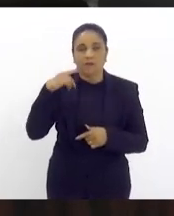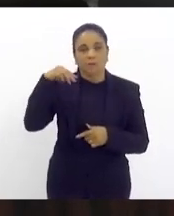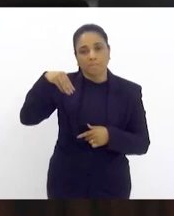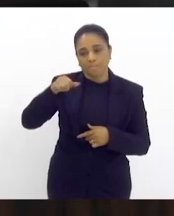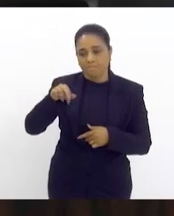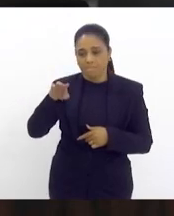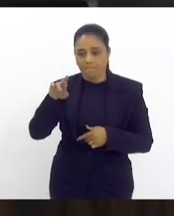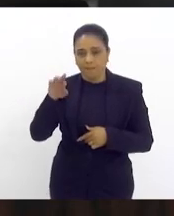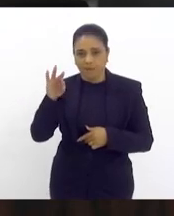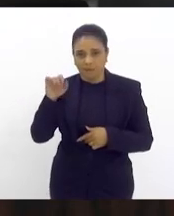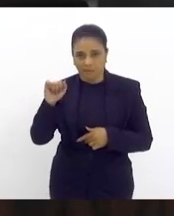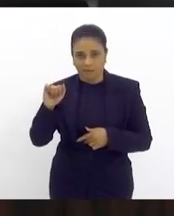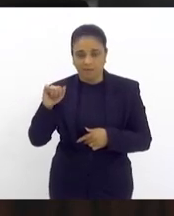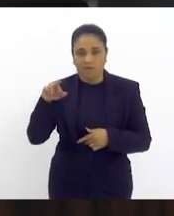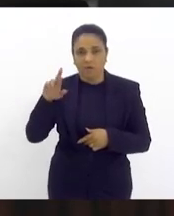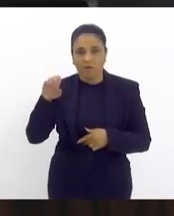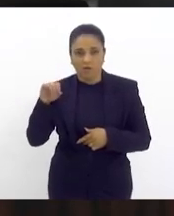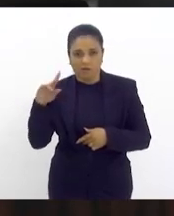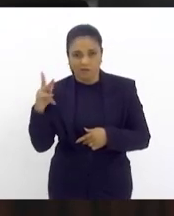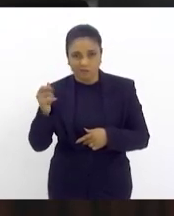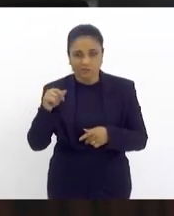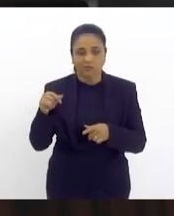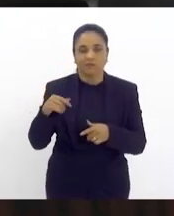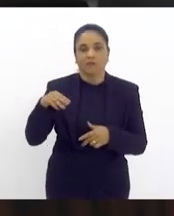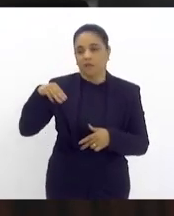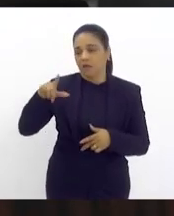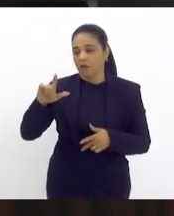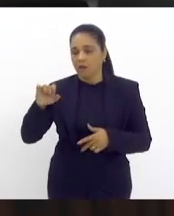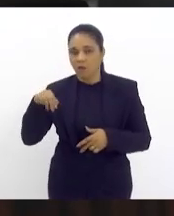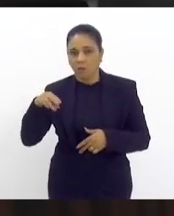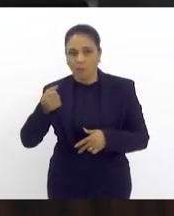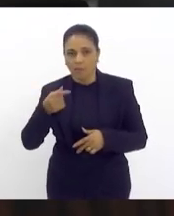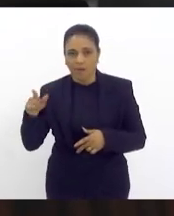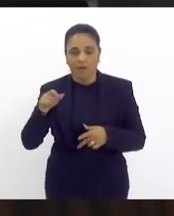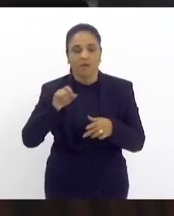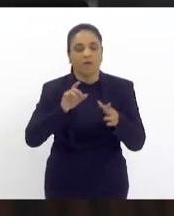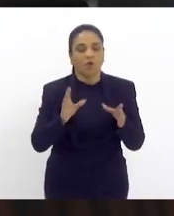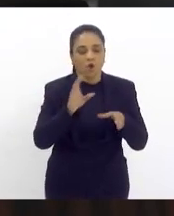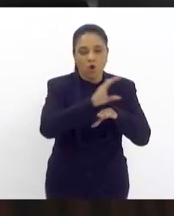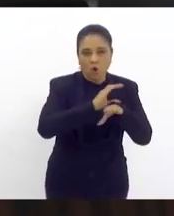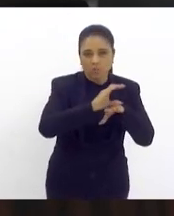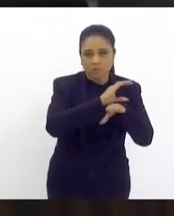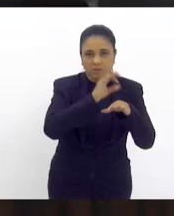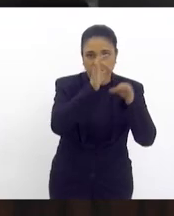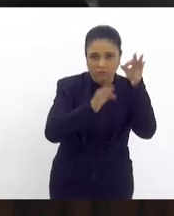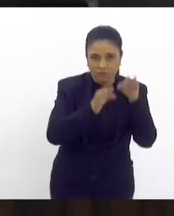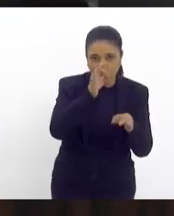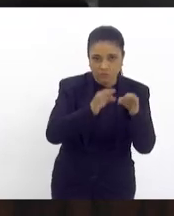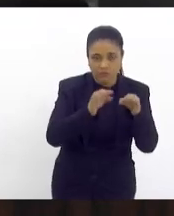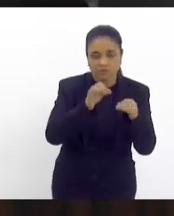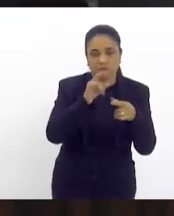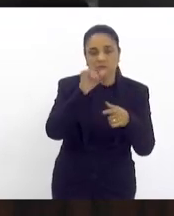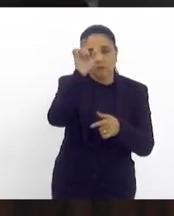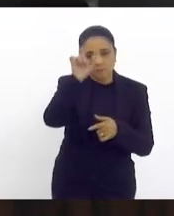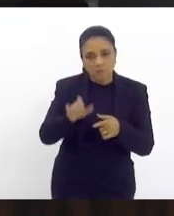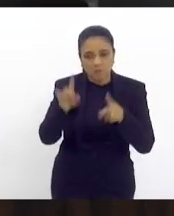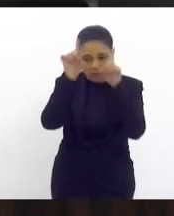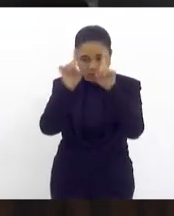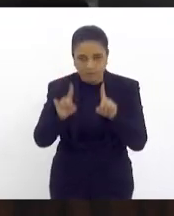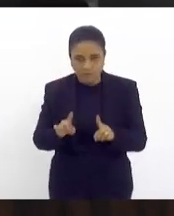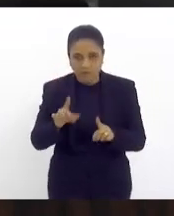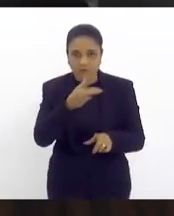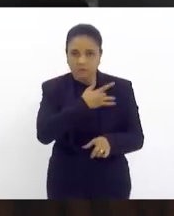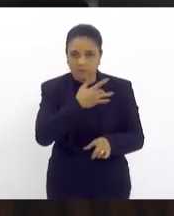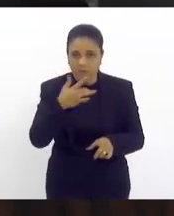Coelho entendendo de parecer das comissões de constituição e justiça da pessoa com deficiência de